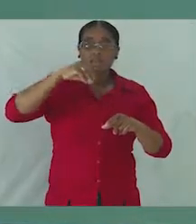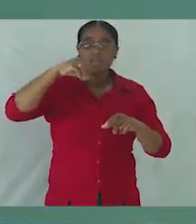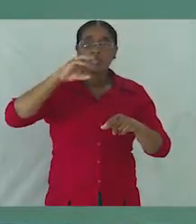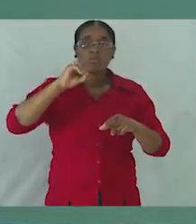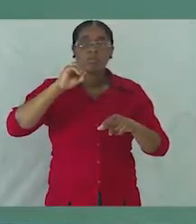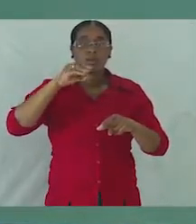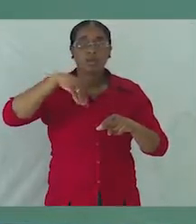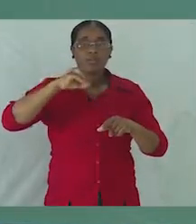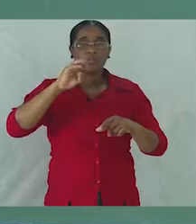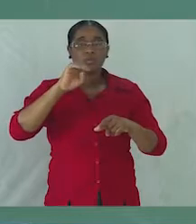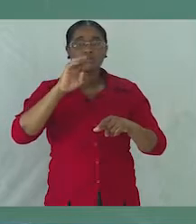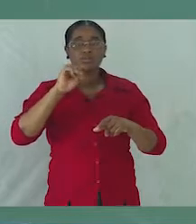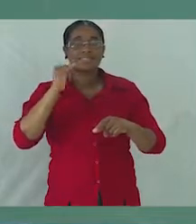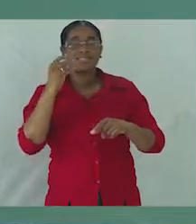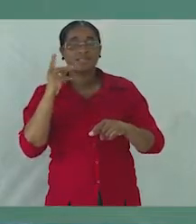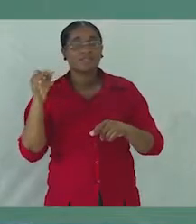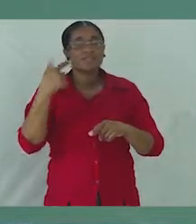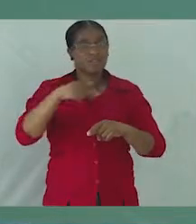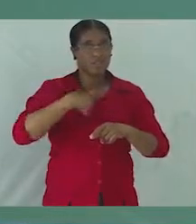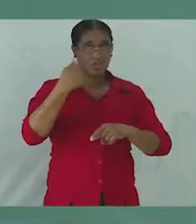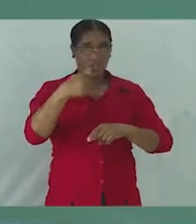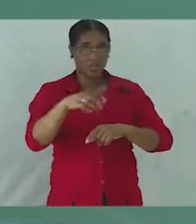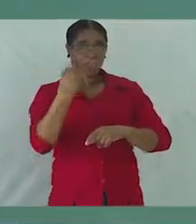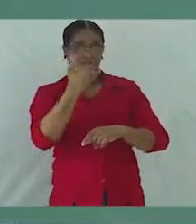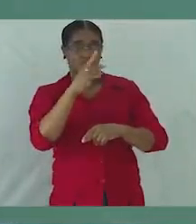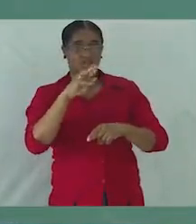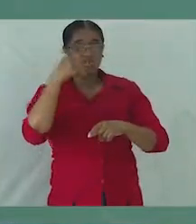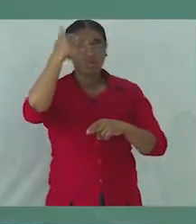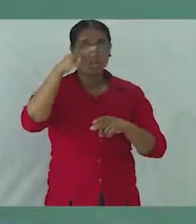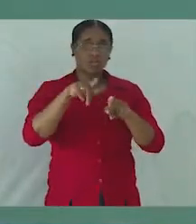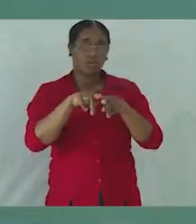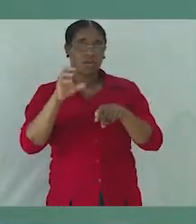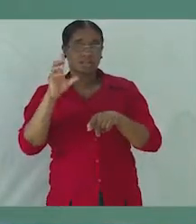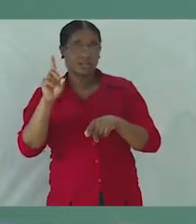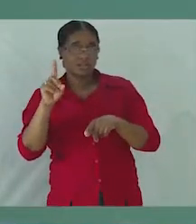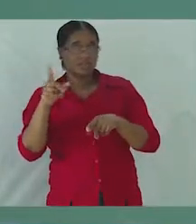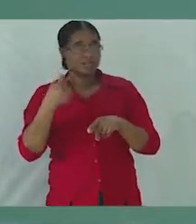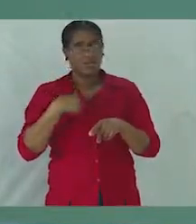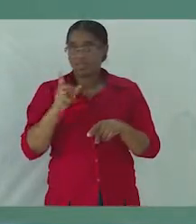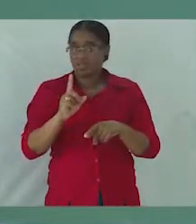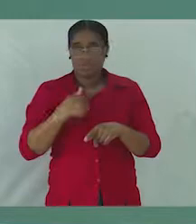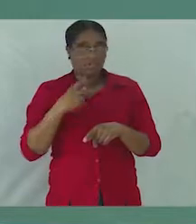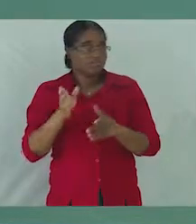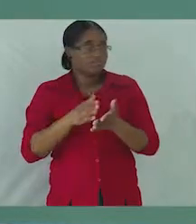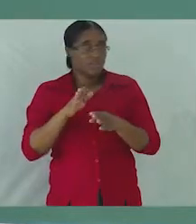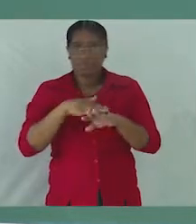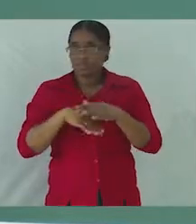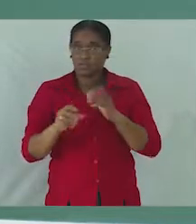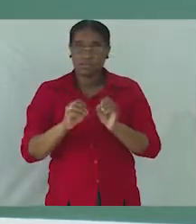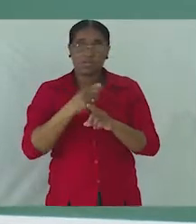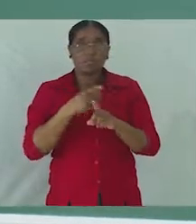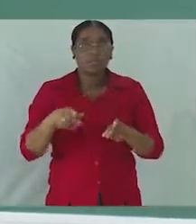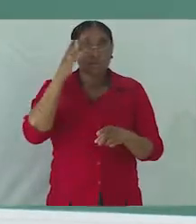ter 2x ao quadrado igual a menos 16. Eu não preciso resolver, porque aqui é um